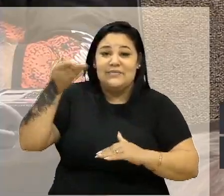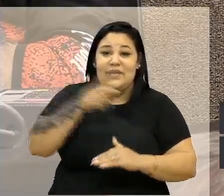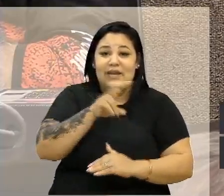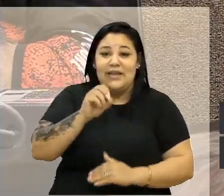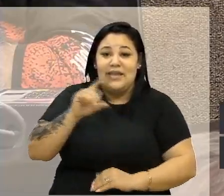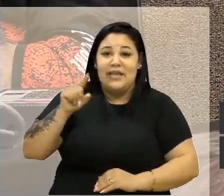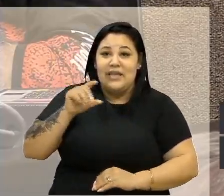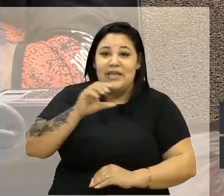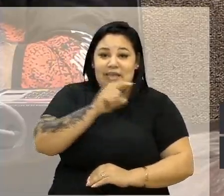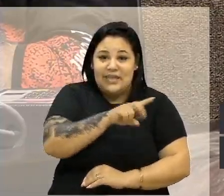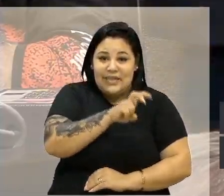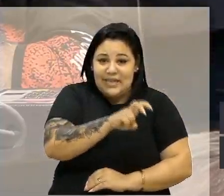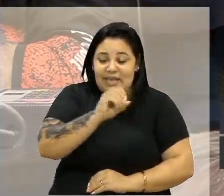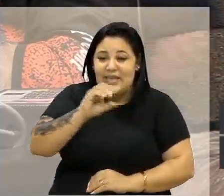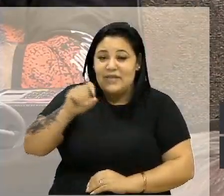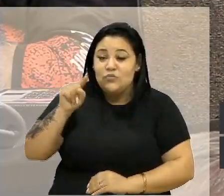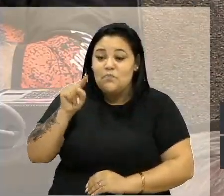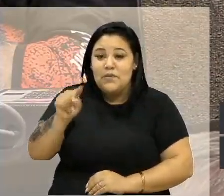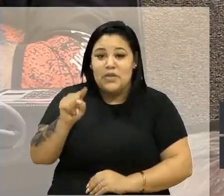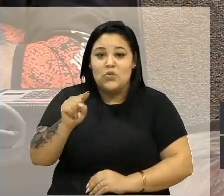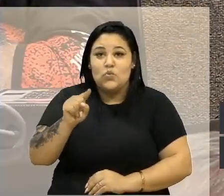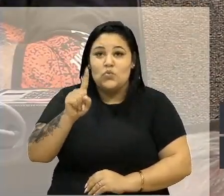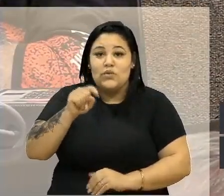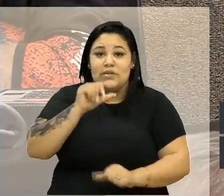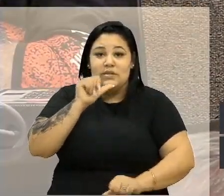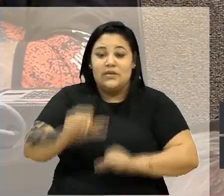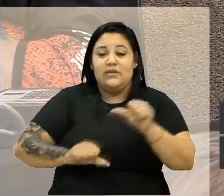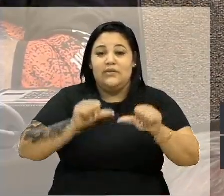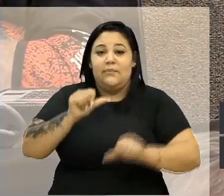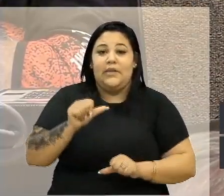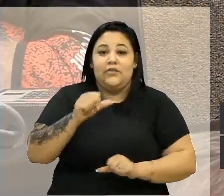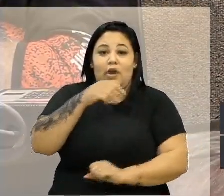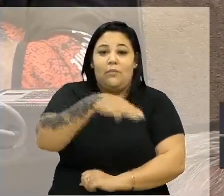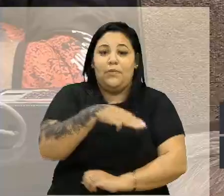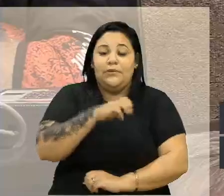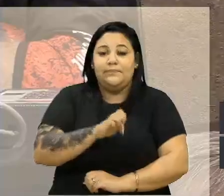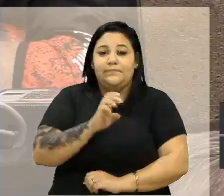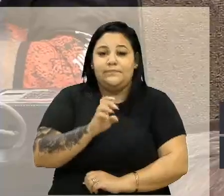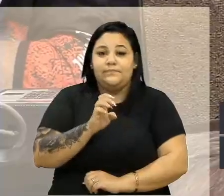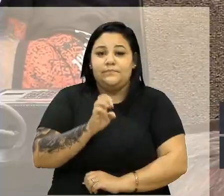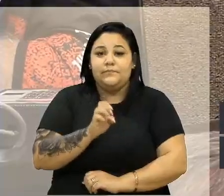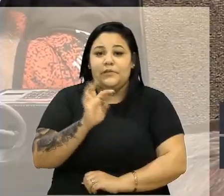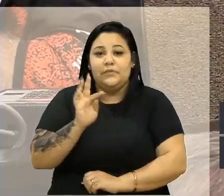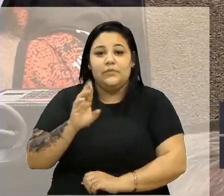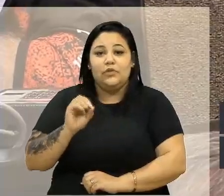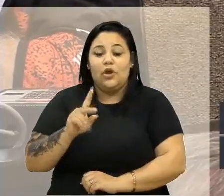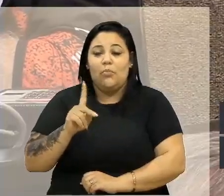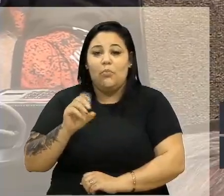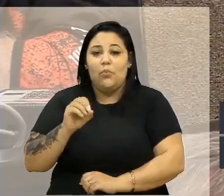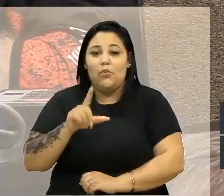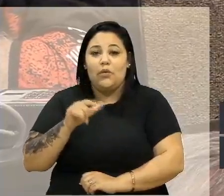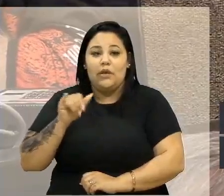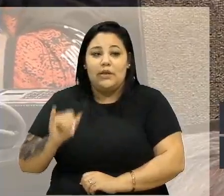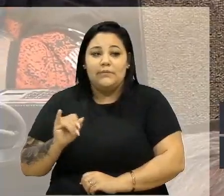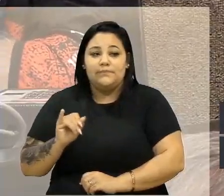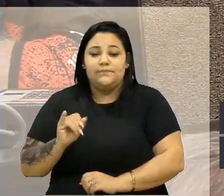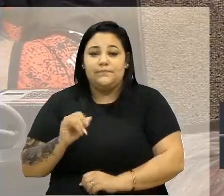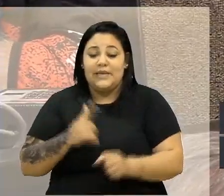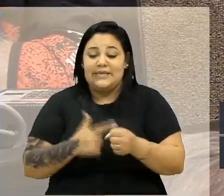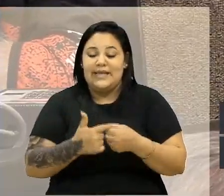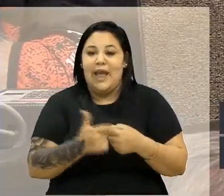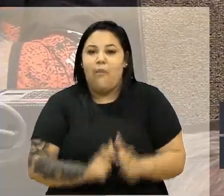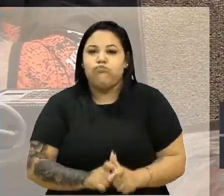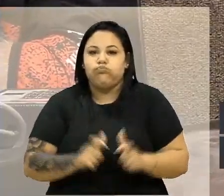uma metrópole, que ela passa a ser, ela tem um recurso diferenciado do governo